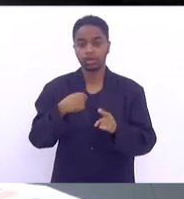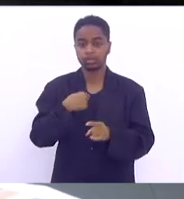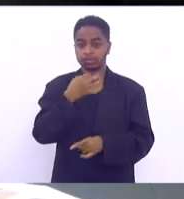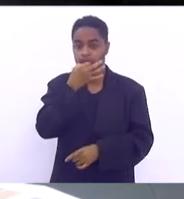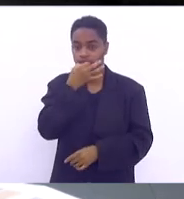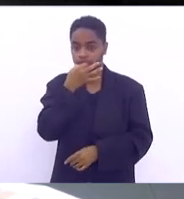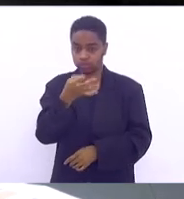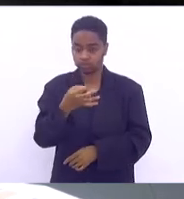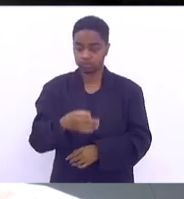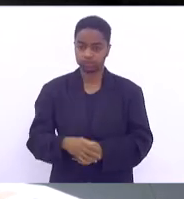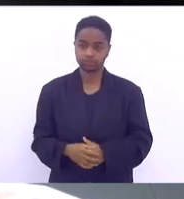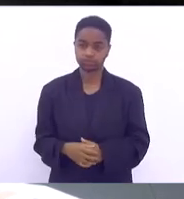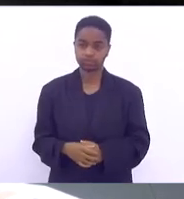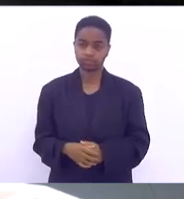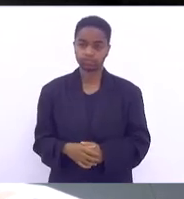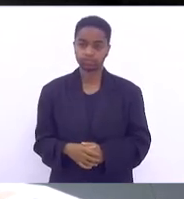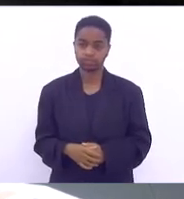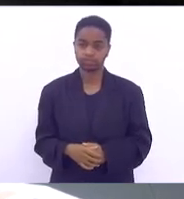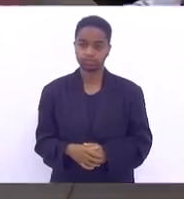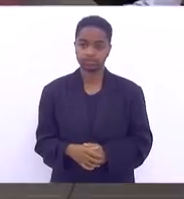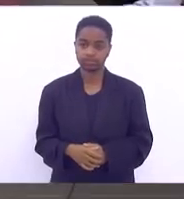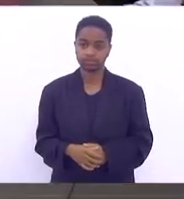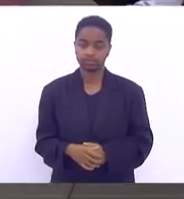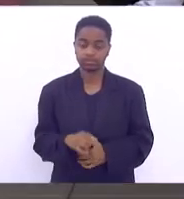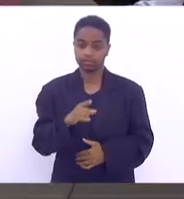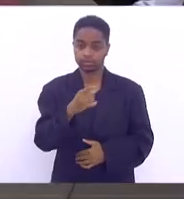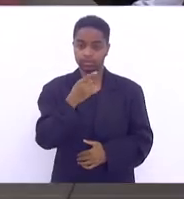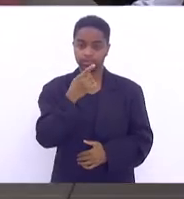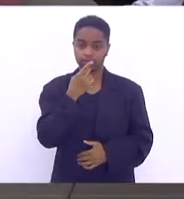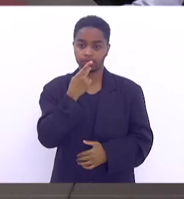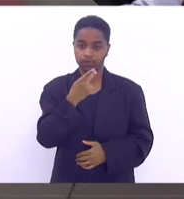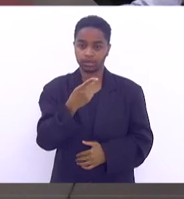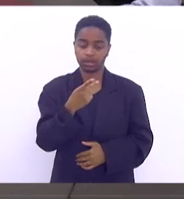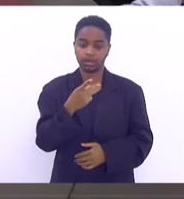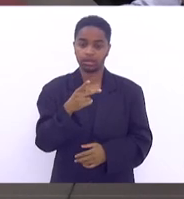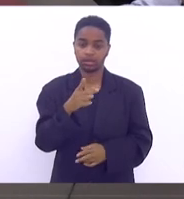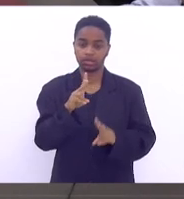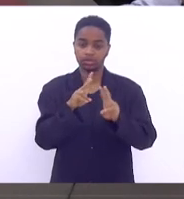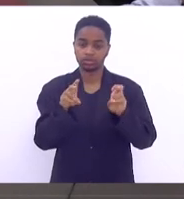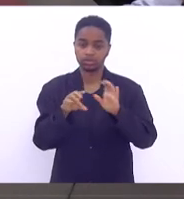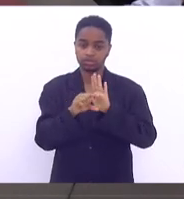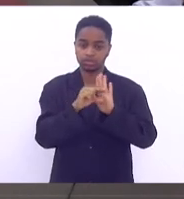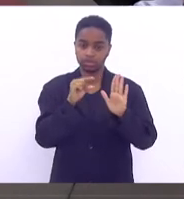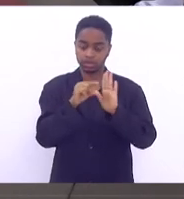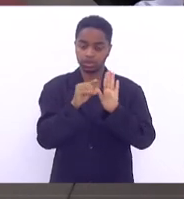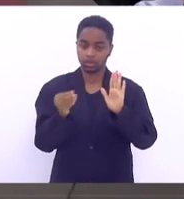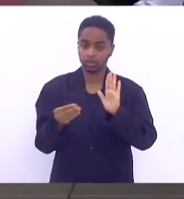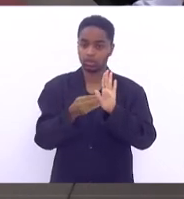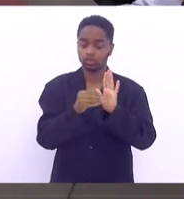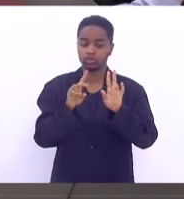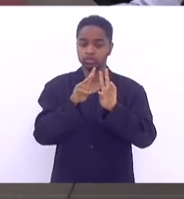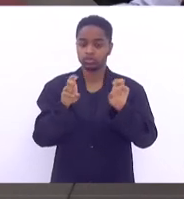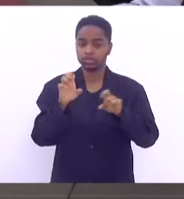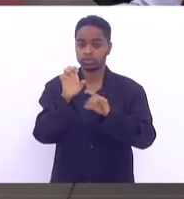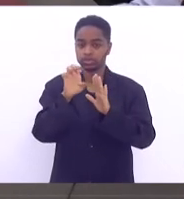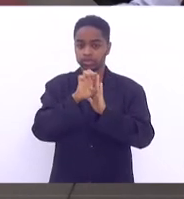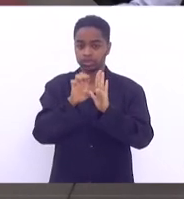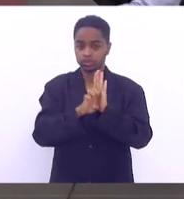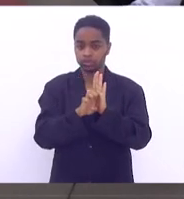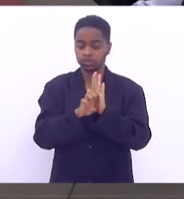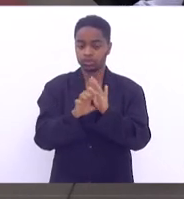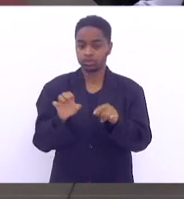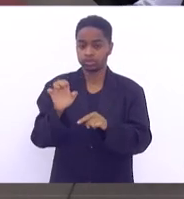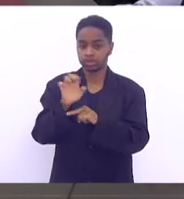sugestão. Vossa Excelência faz menção na ementa sobre o Estatuto do Estadual do Torcedor,